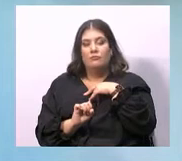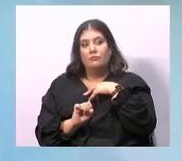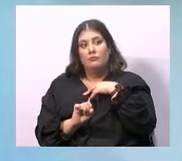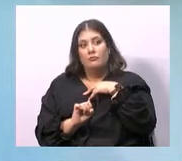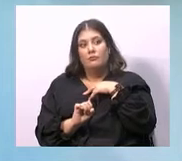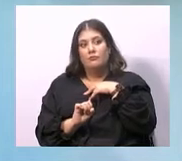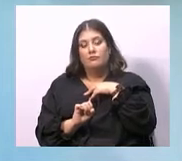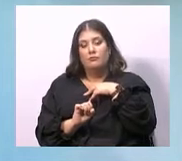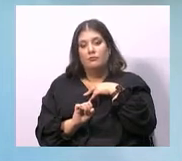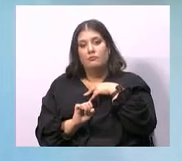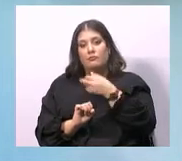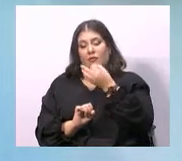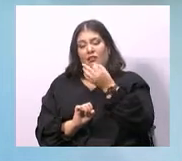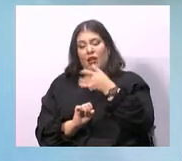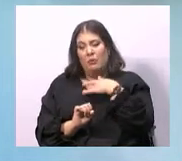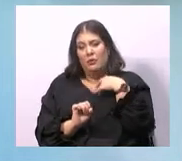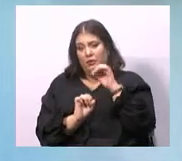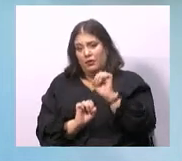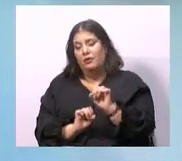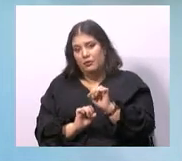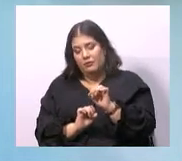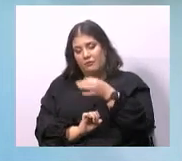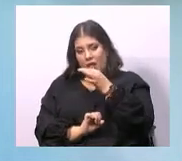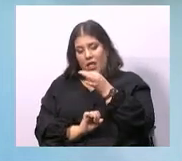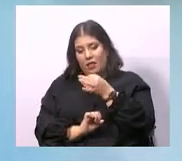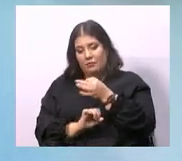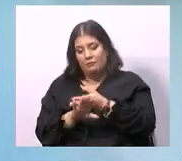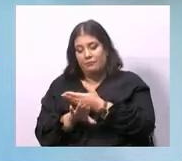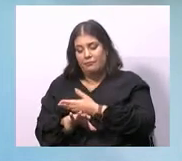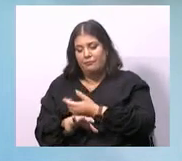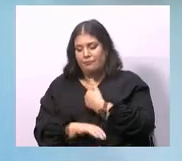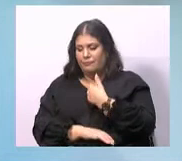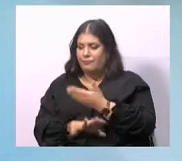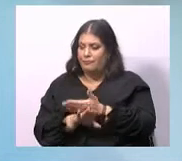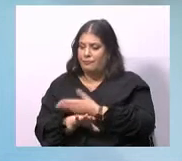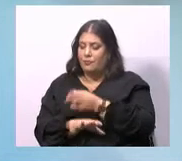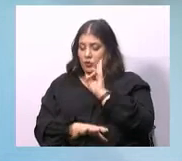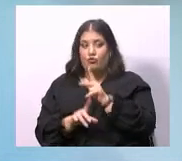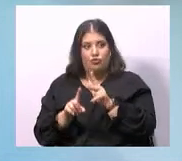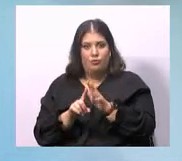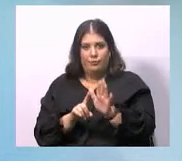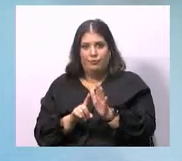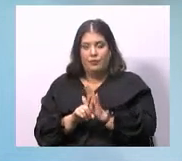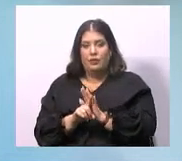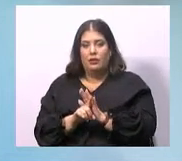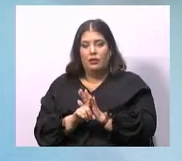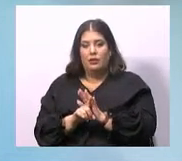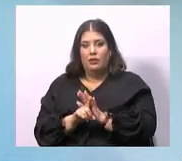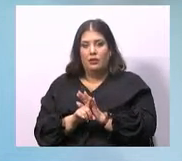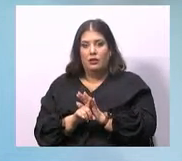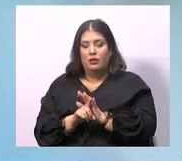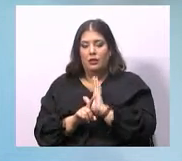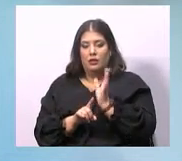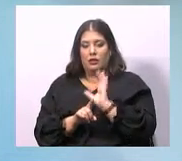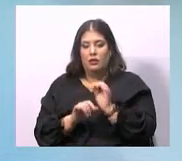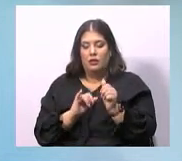o seu podologista, não é? Que claro, que assiste. Eu acho que até vou tentar, doutor, desculpe, uma outra cirurgia,